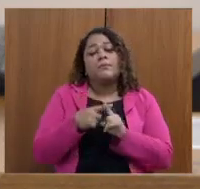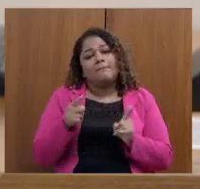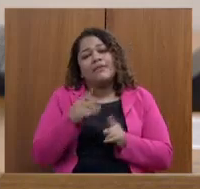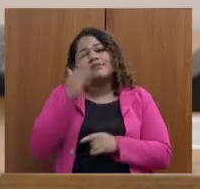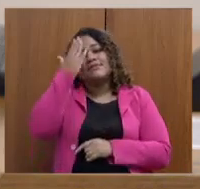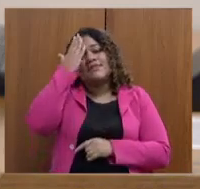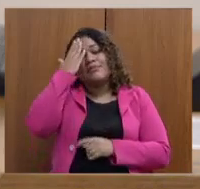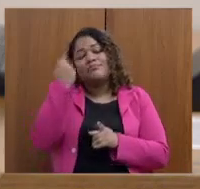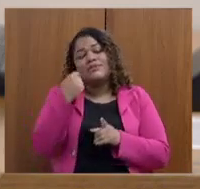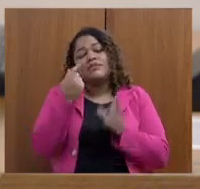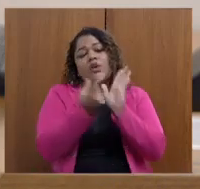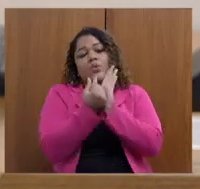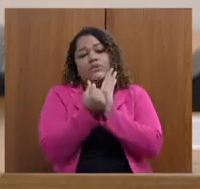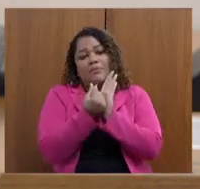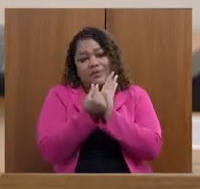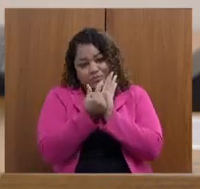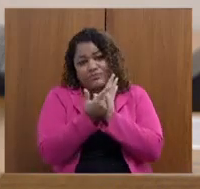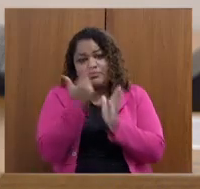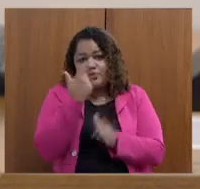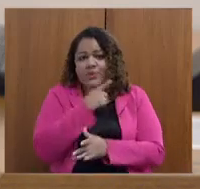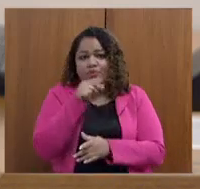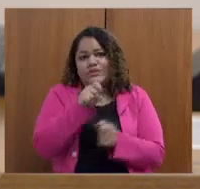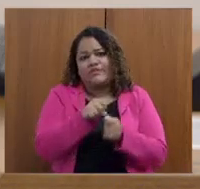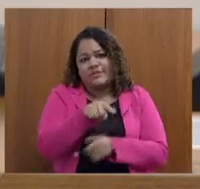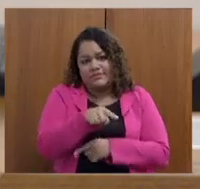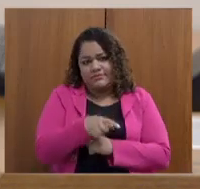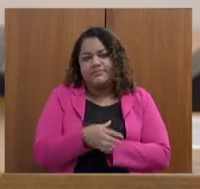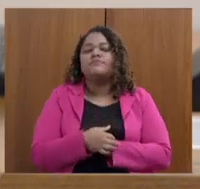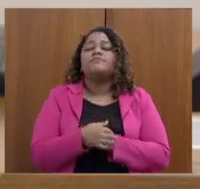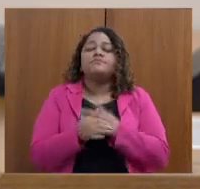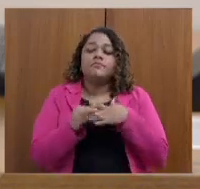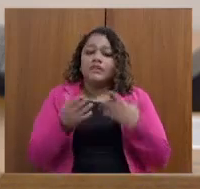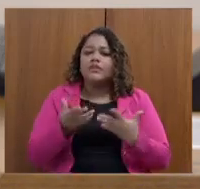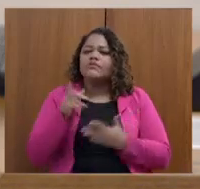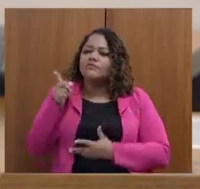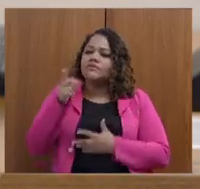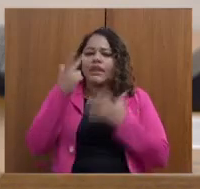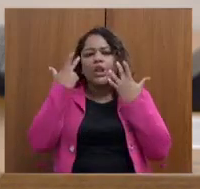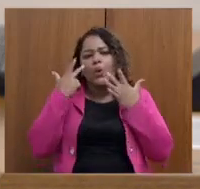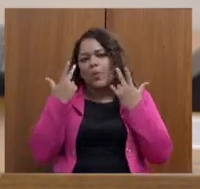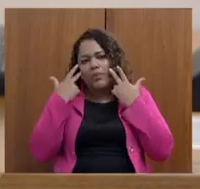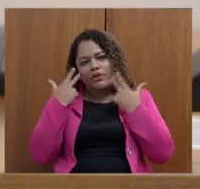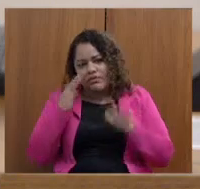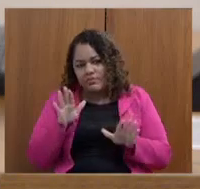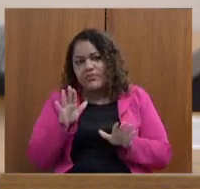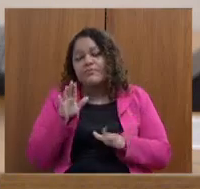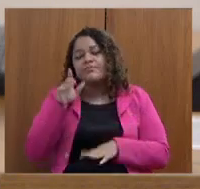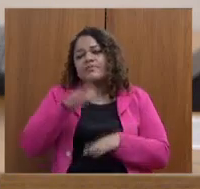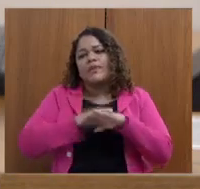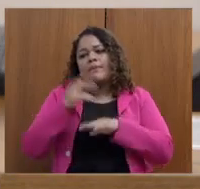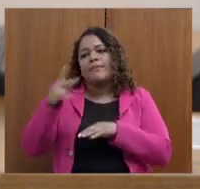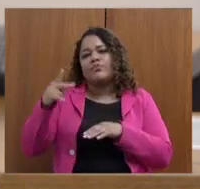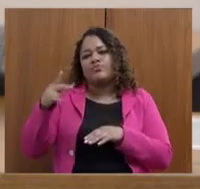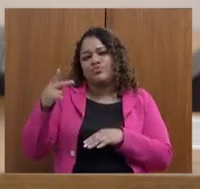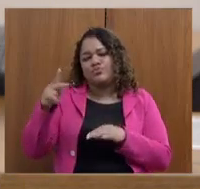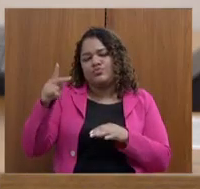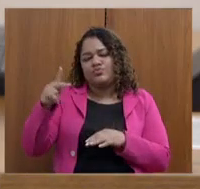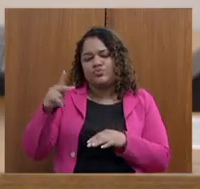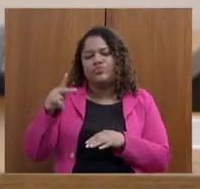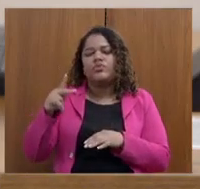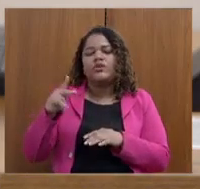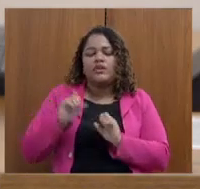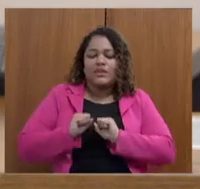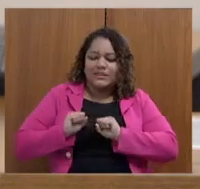orçamento para isso e naturalmente você como eu sei que é um dos grandes defensores ali dentro do estado